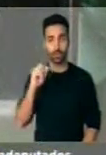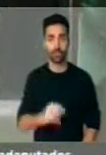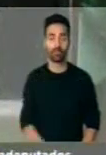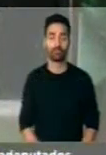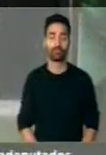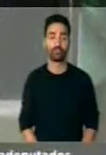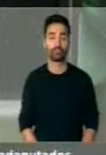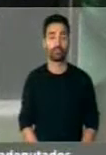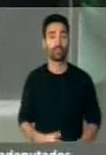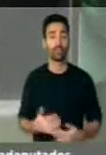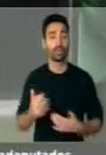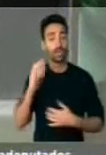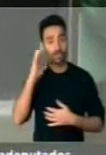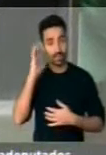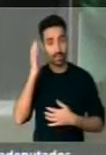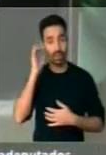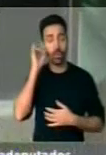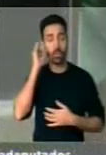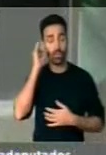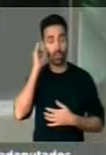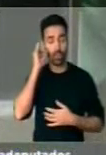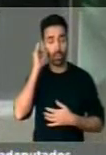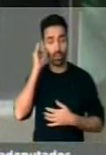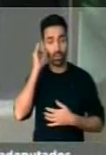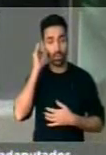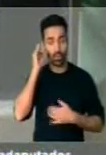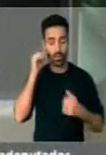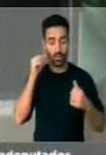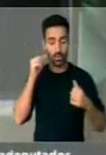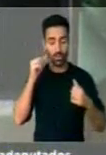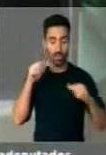estrita deliberação e sem prejuízo de ulterior reexame tanto da